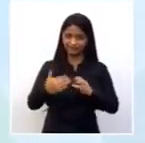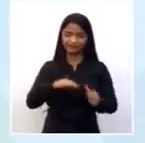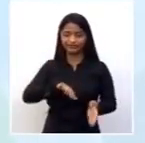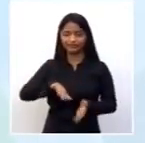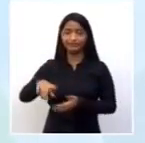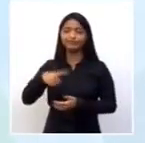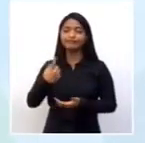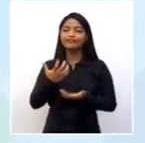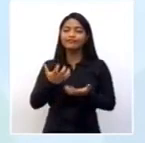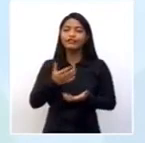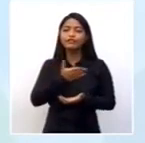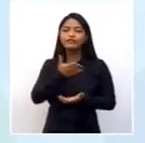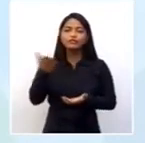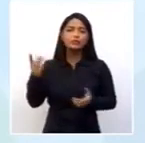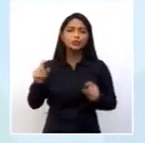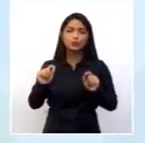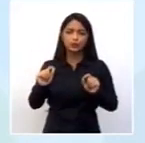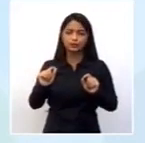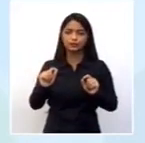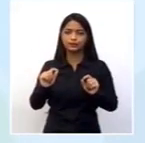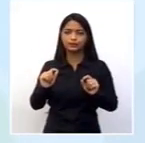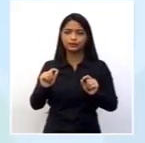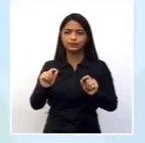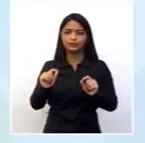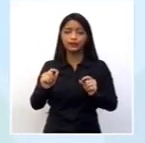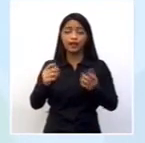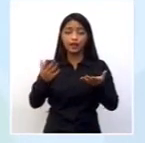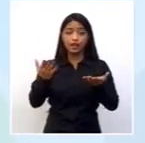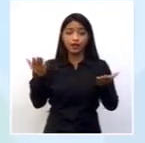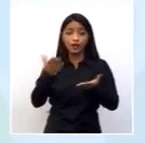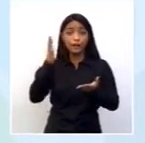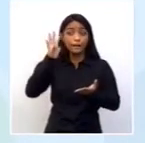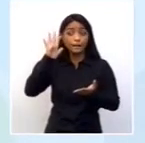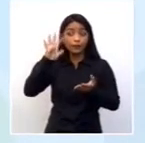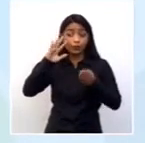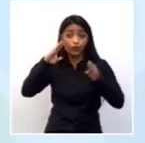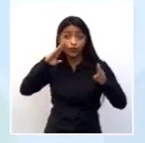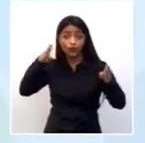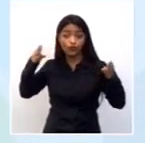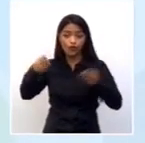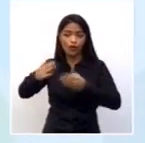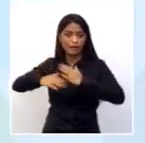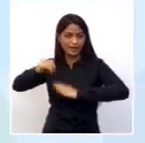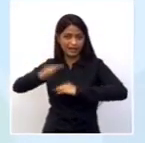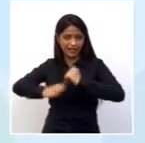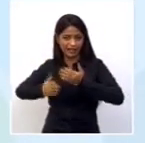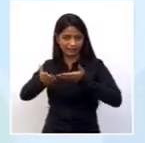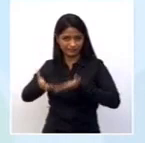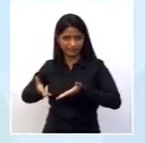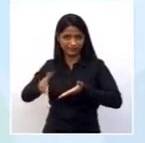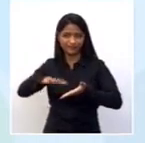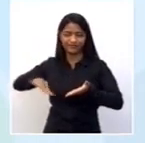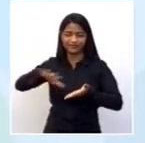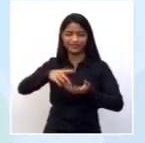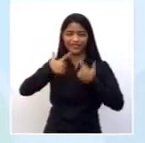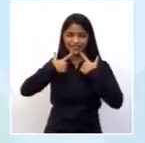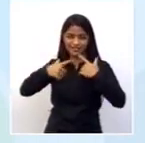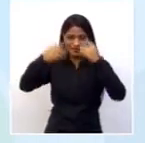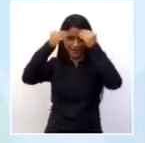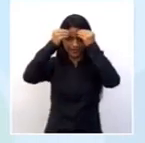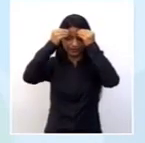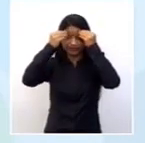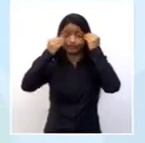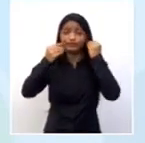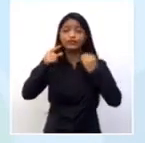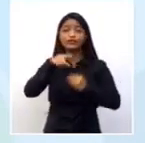vocês considerassem a habilidade ali abaixo da área de linguagens e que vocês propôssem, seja por meio